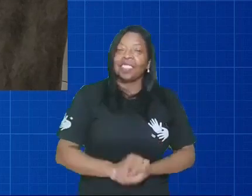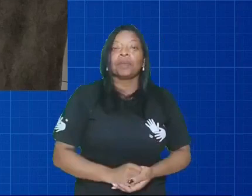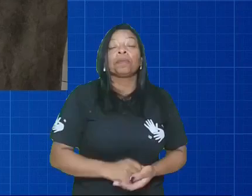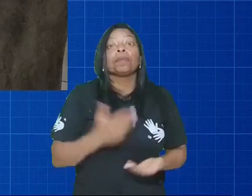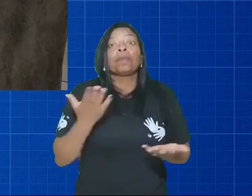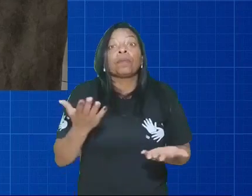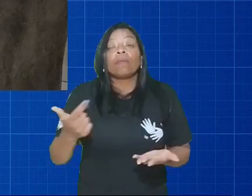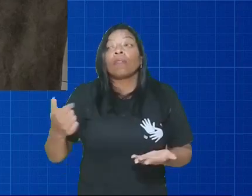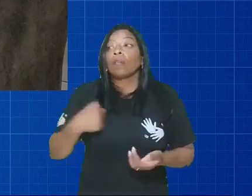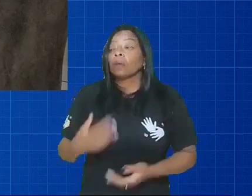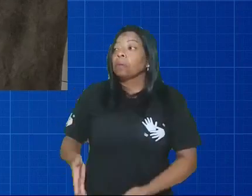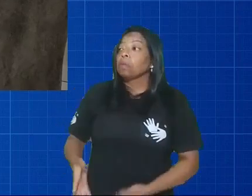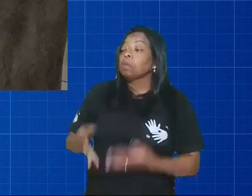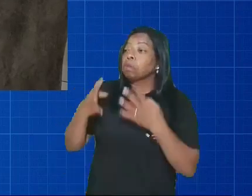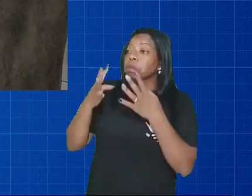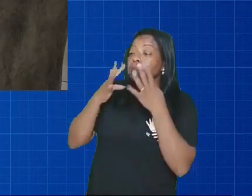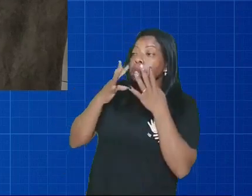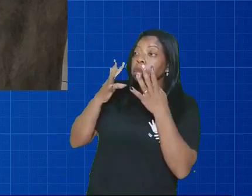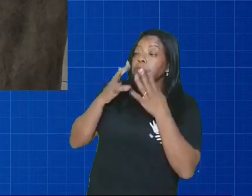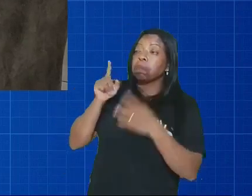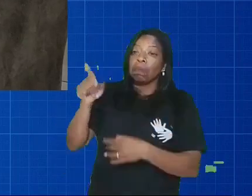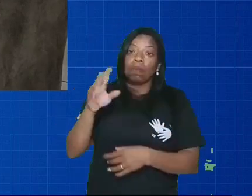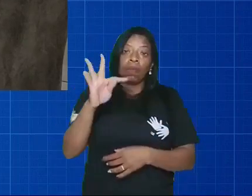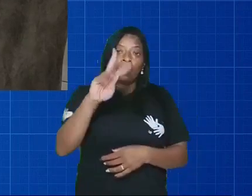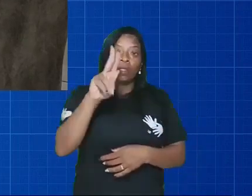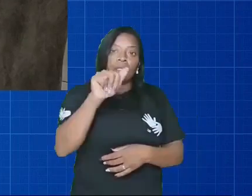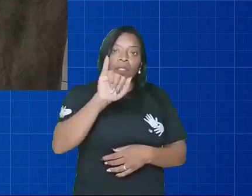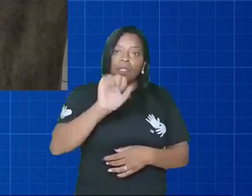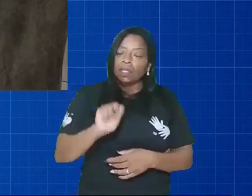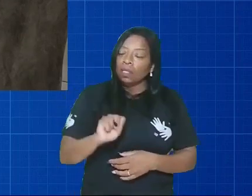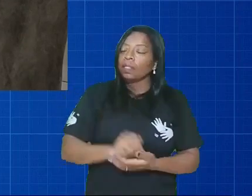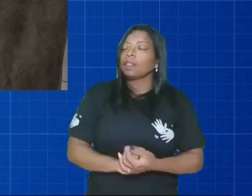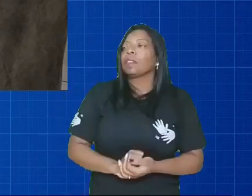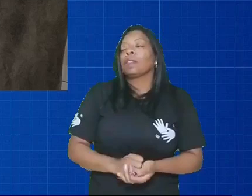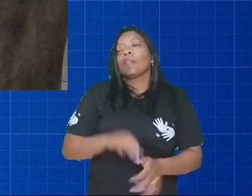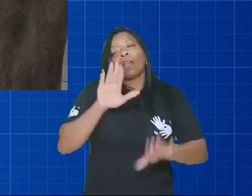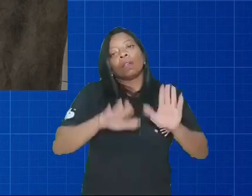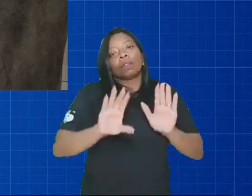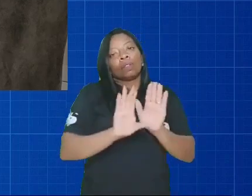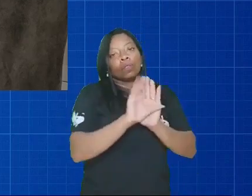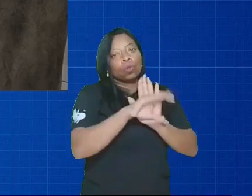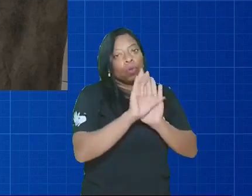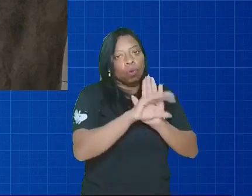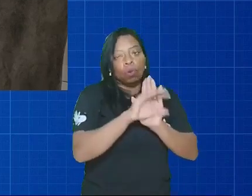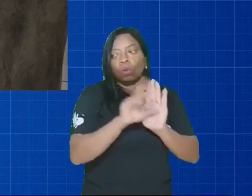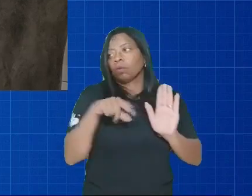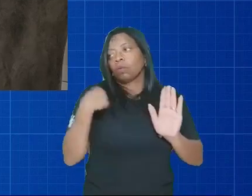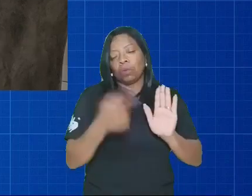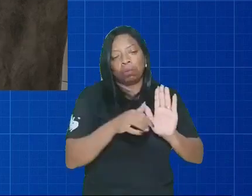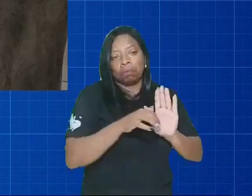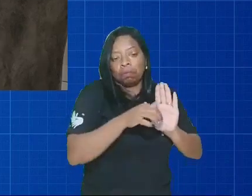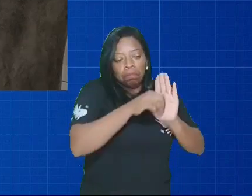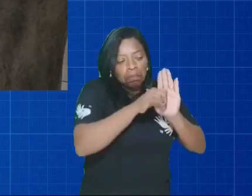assim, a questão que às vezes a gente não dá conta dos conceitos, mas que eles estão aí. Então, quando você falar de uma